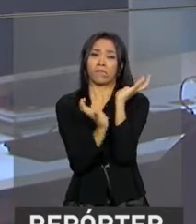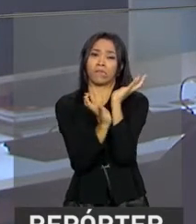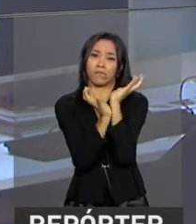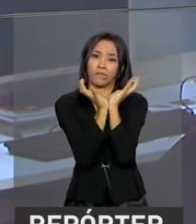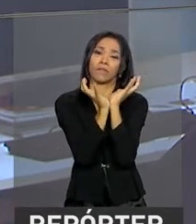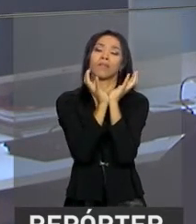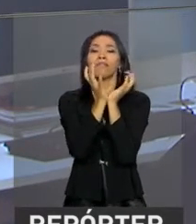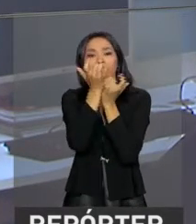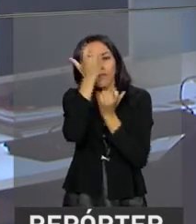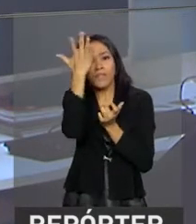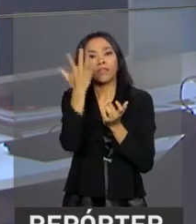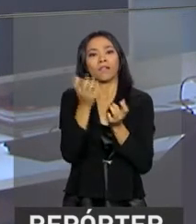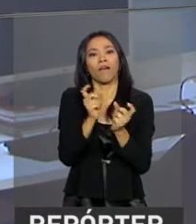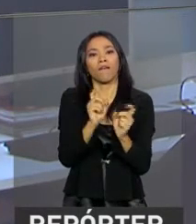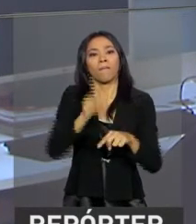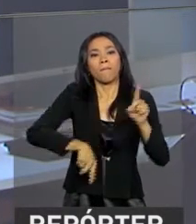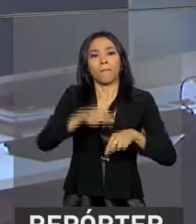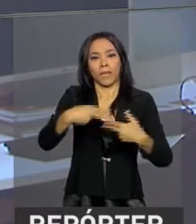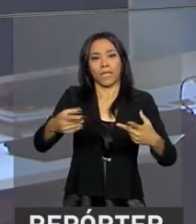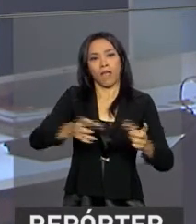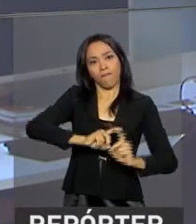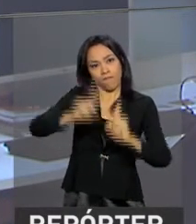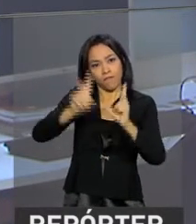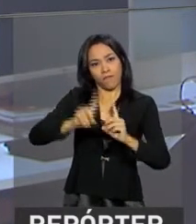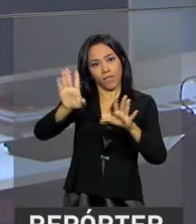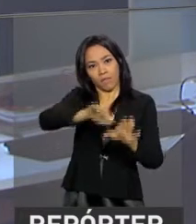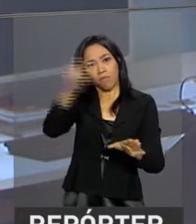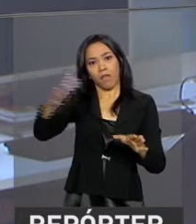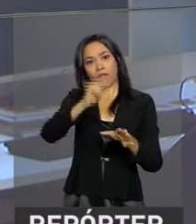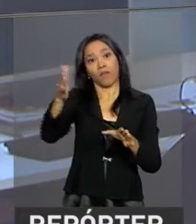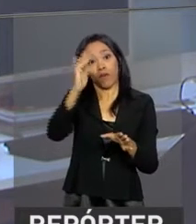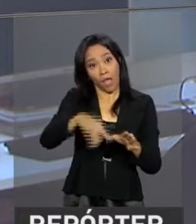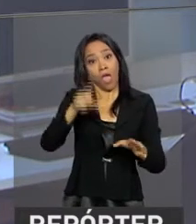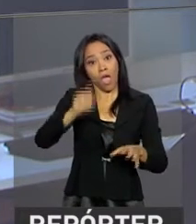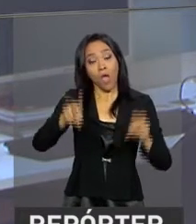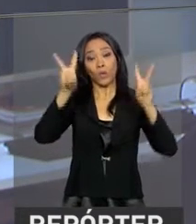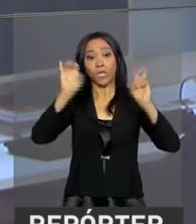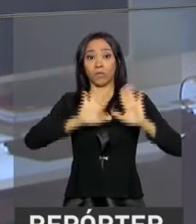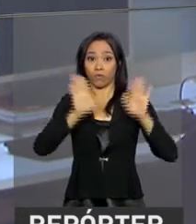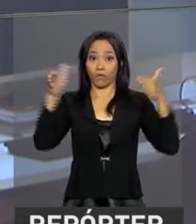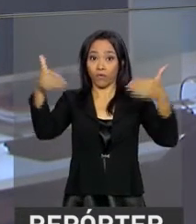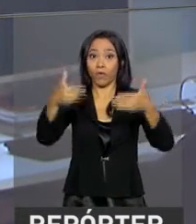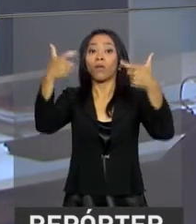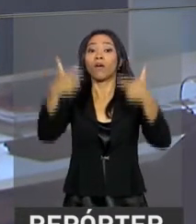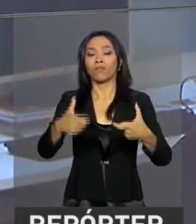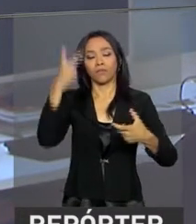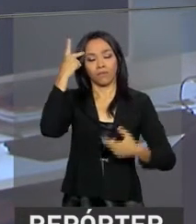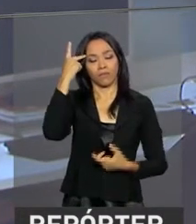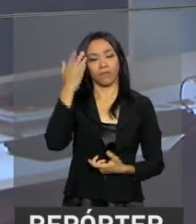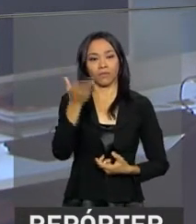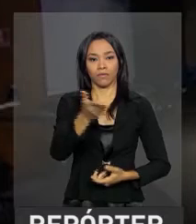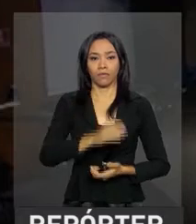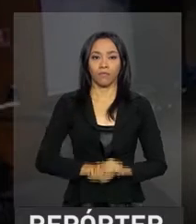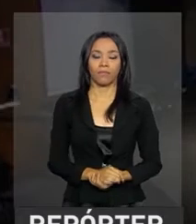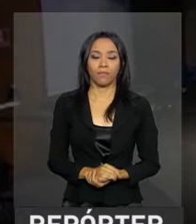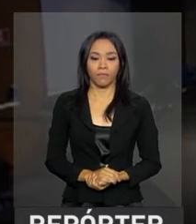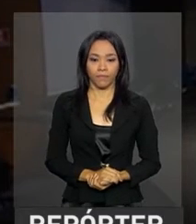exportações esse foi um dos temas do fórum sobre exportação e comércio realizado em são paulo